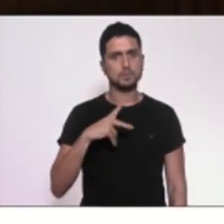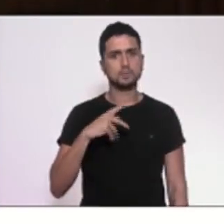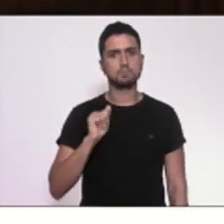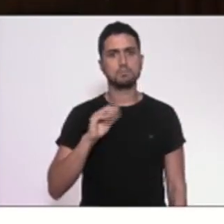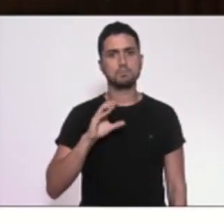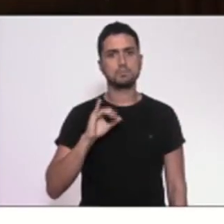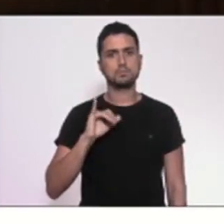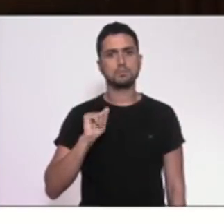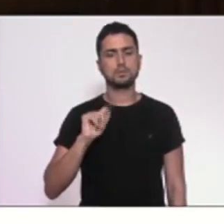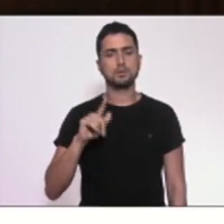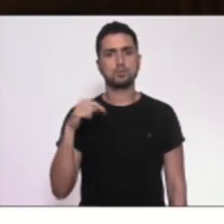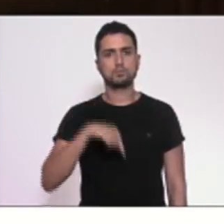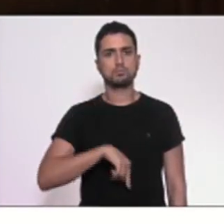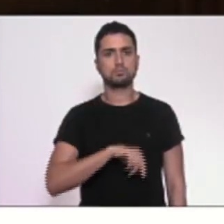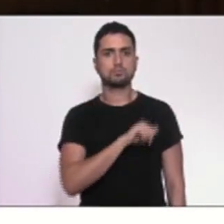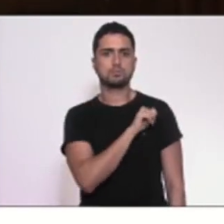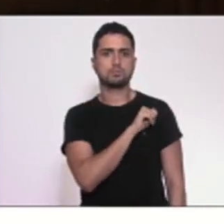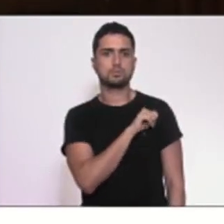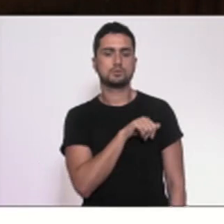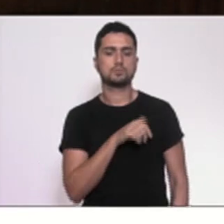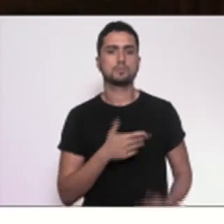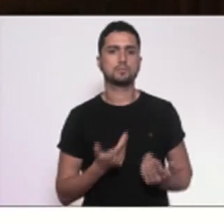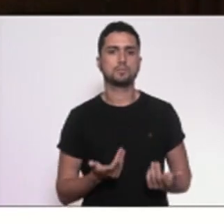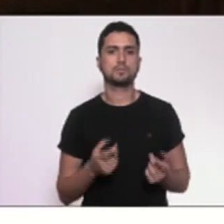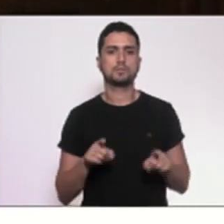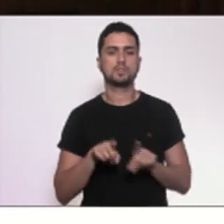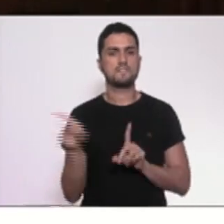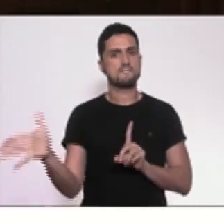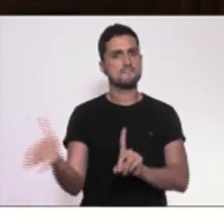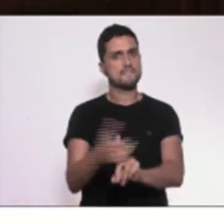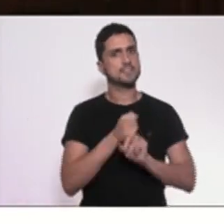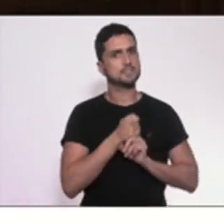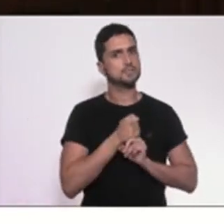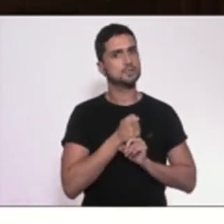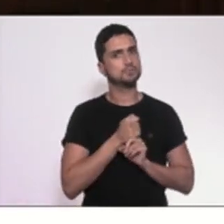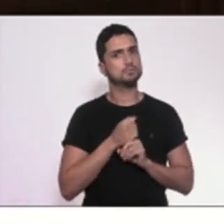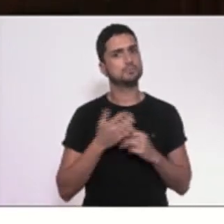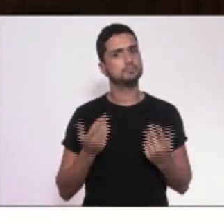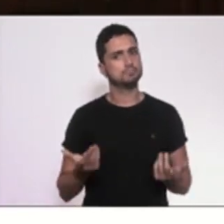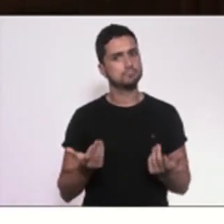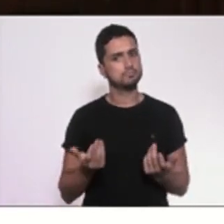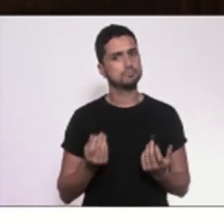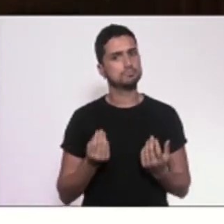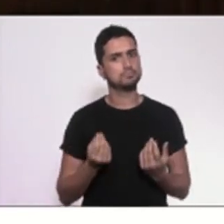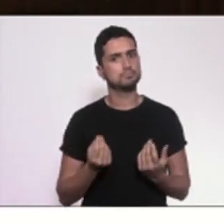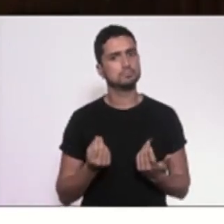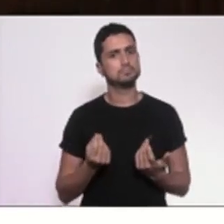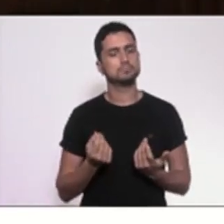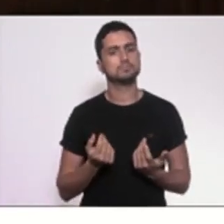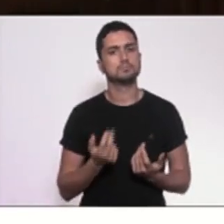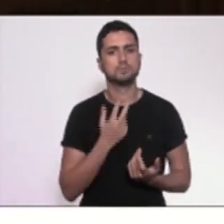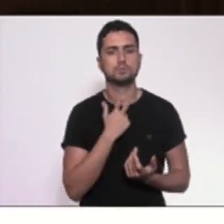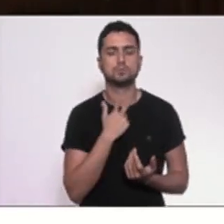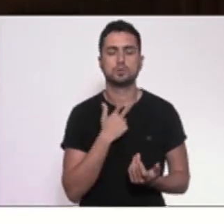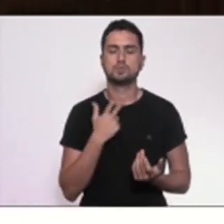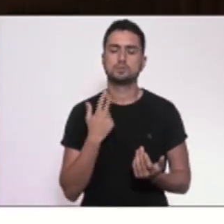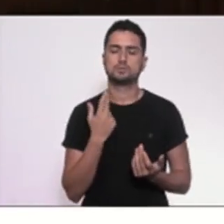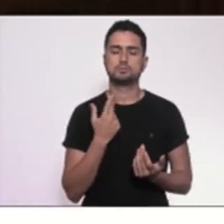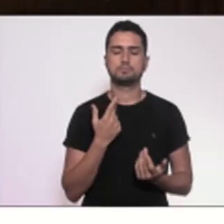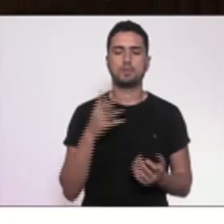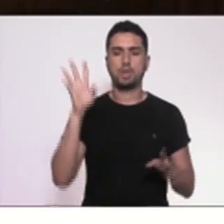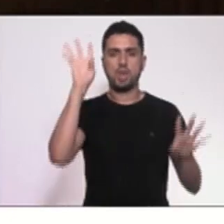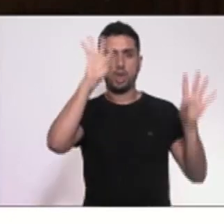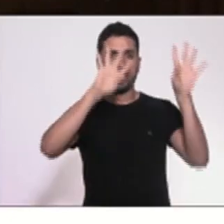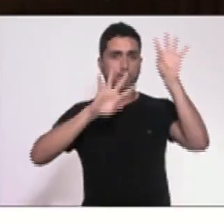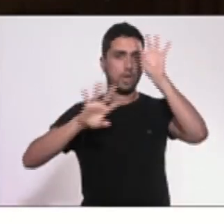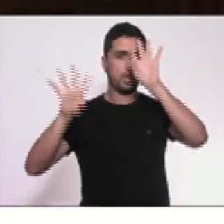de normalizar o avanço do fascismo. Não caiamos nesse erro. Nesse sentido, eu também me senti instigado